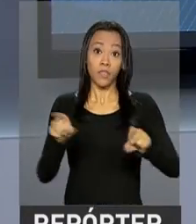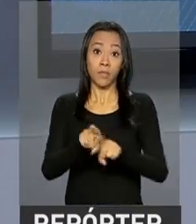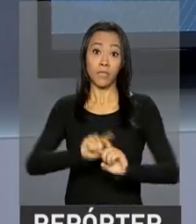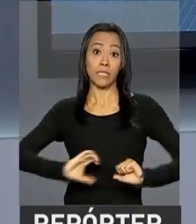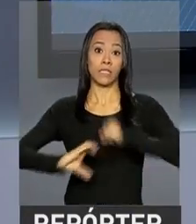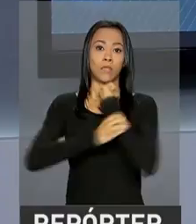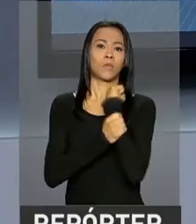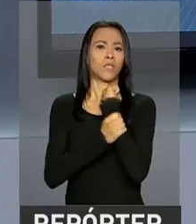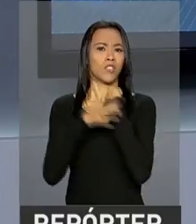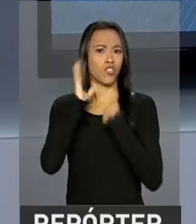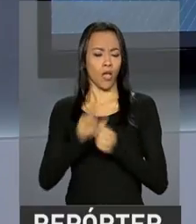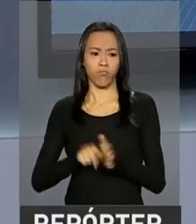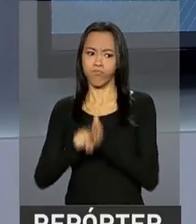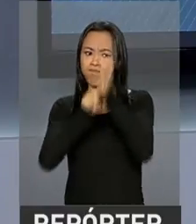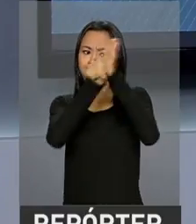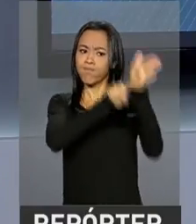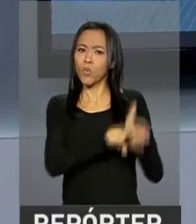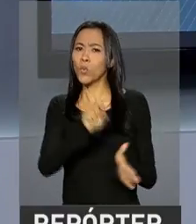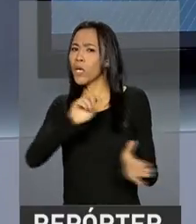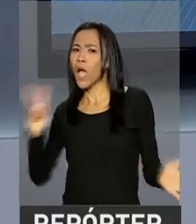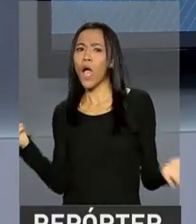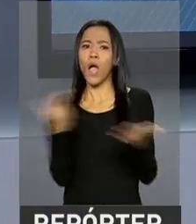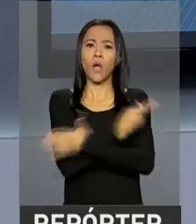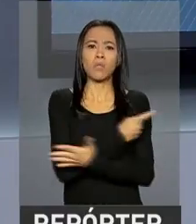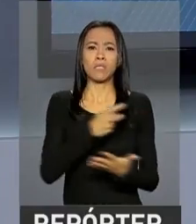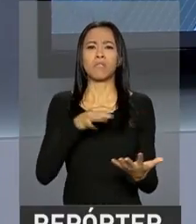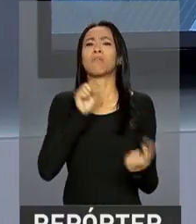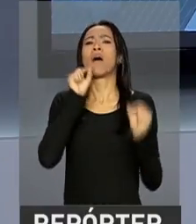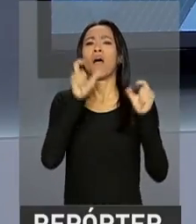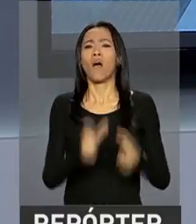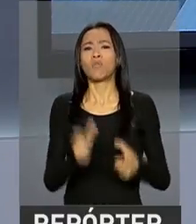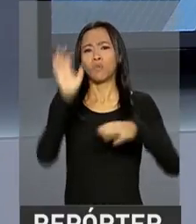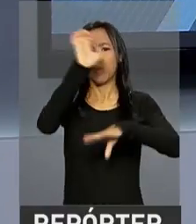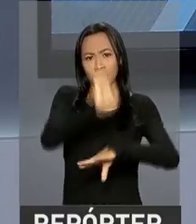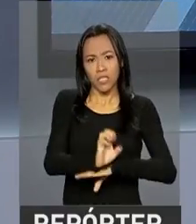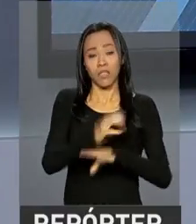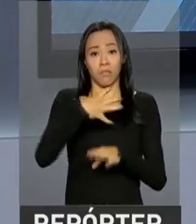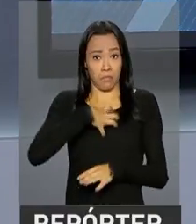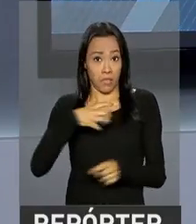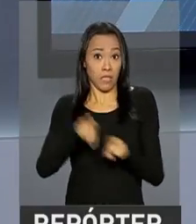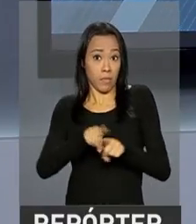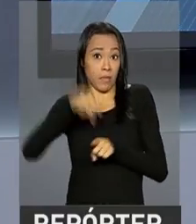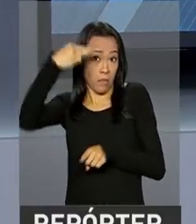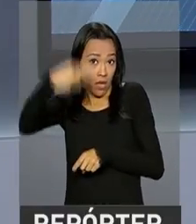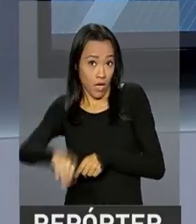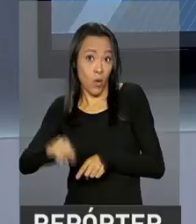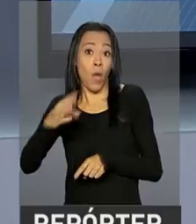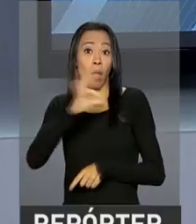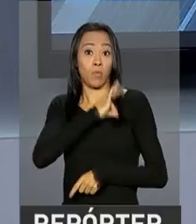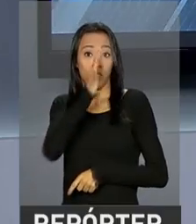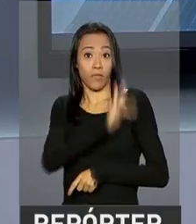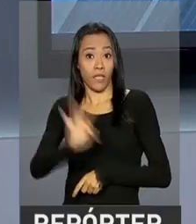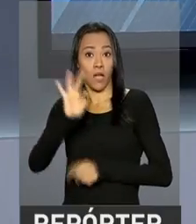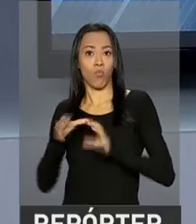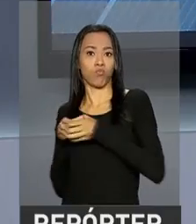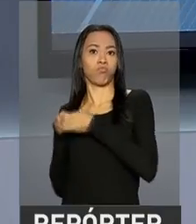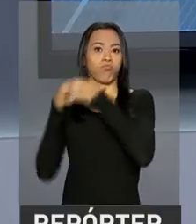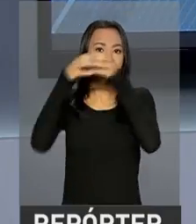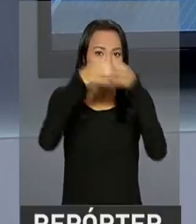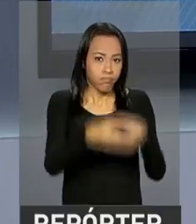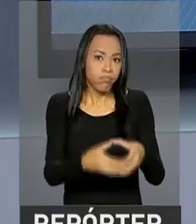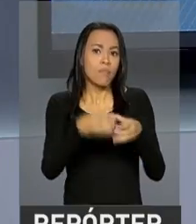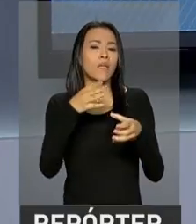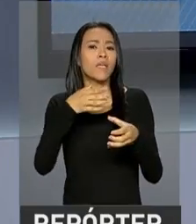pública está averiguando o conflito agrário no povoado de bahia no maranhão a polícia federal enviou uma equipe para o local e